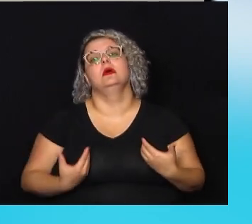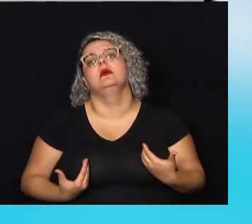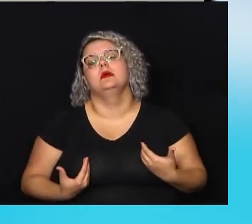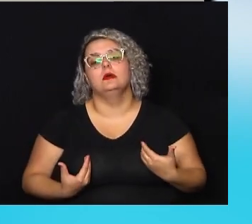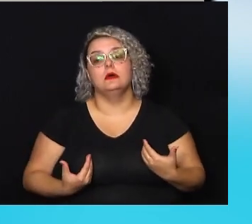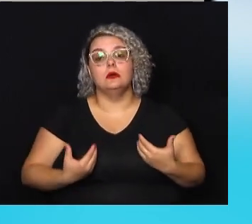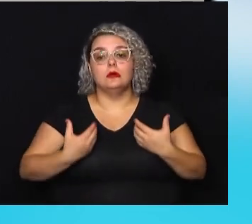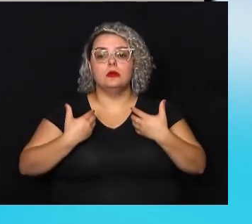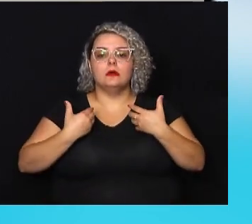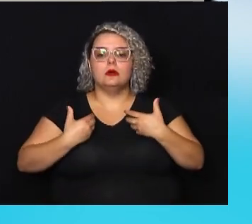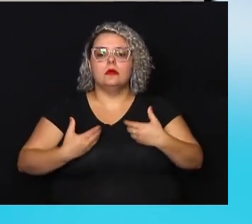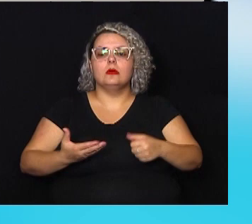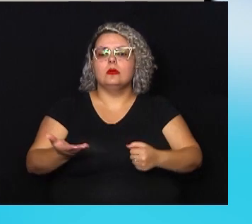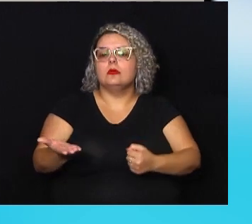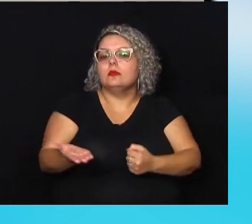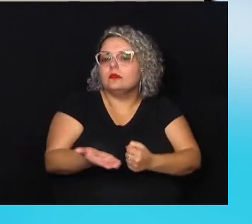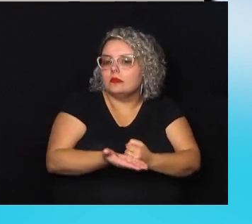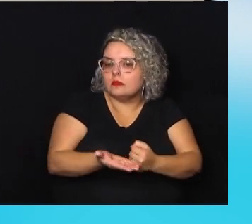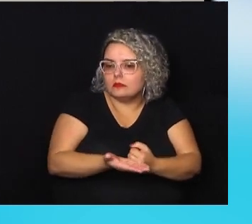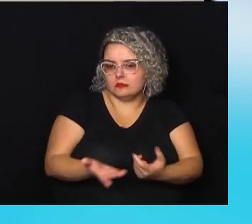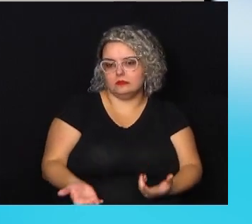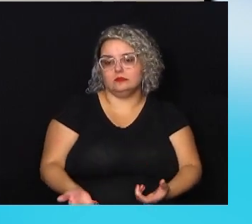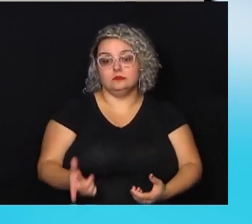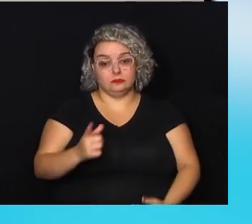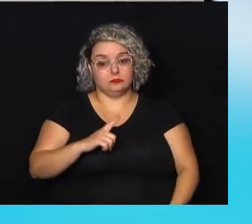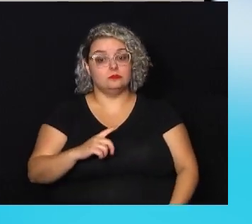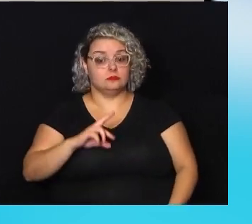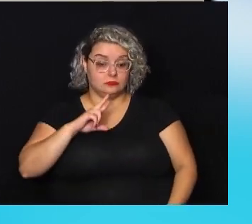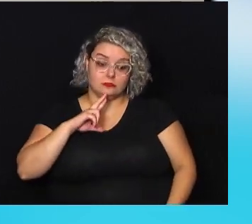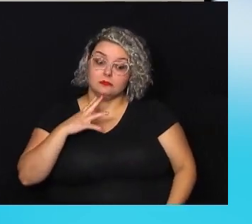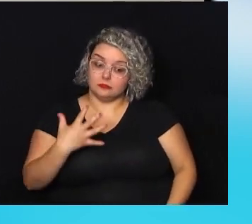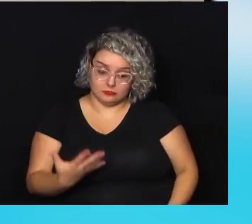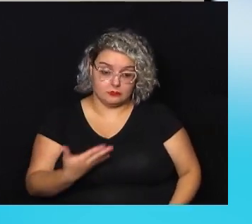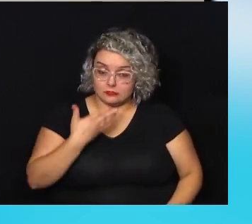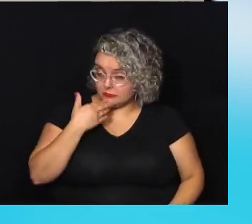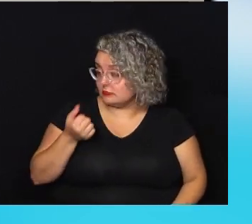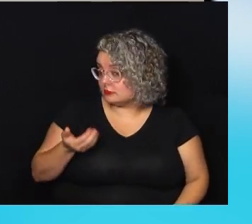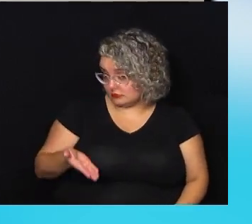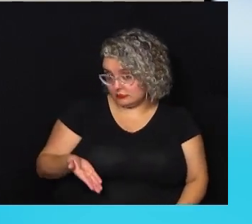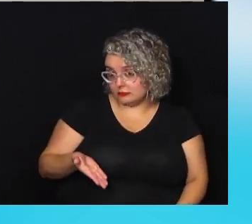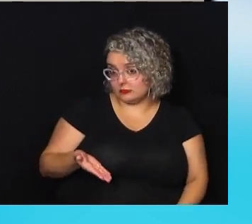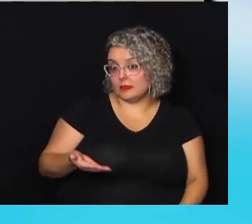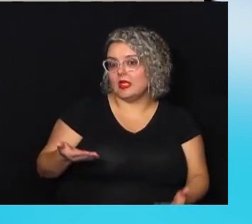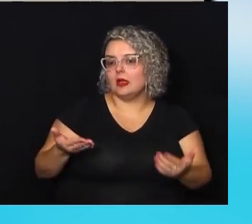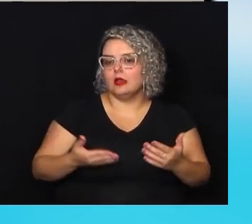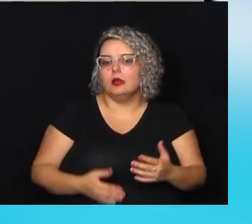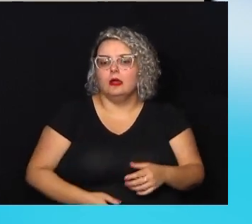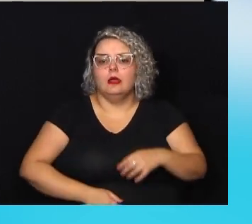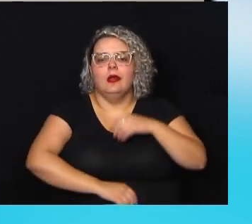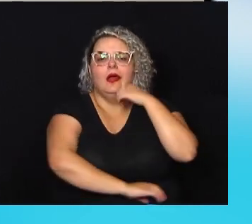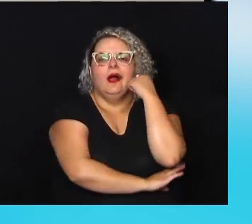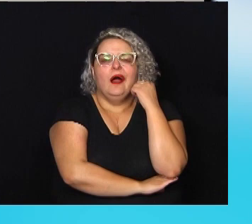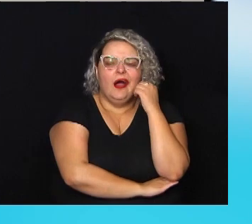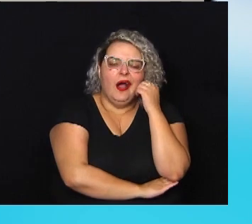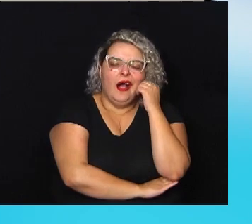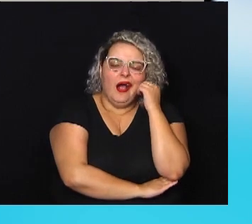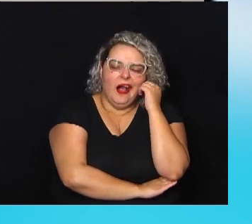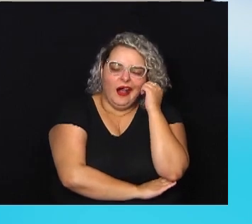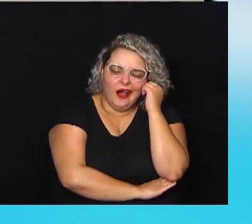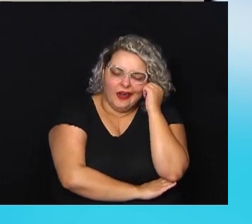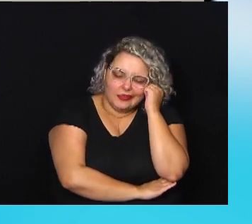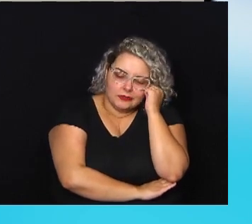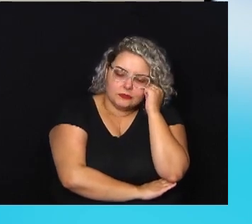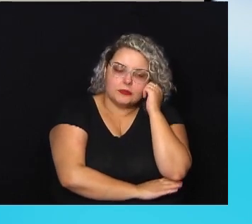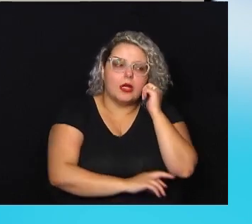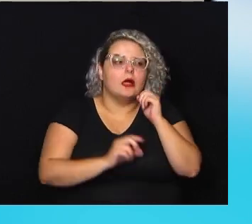físico, né? O cansaço, com repouso, você tem um total retorno, né? Uma total melhora disso.